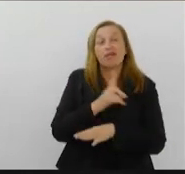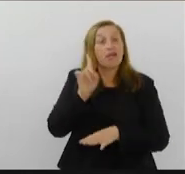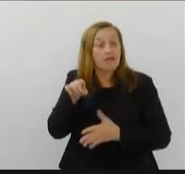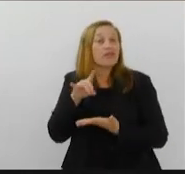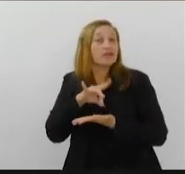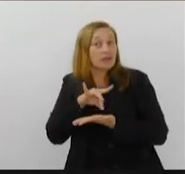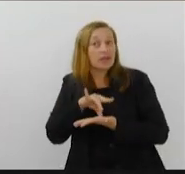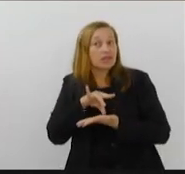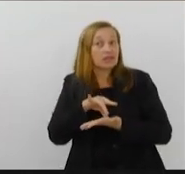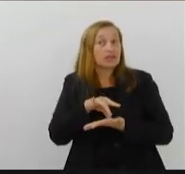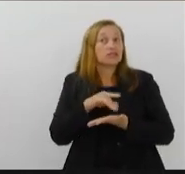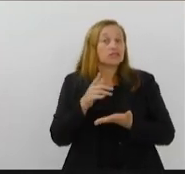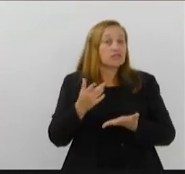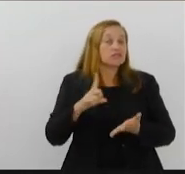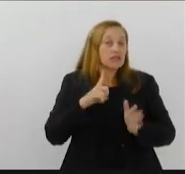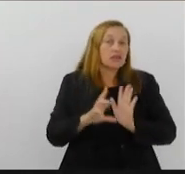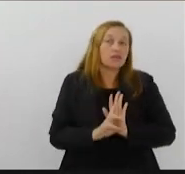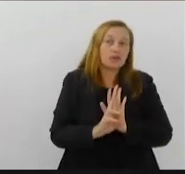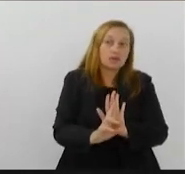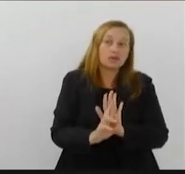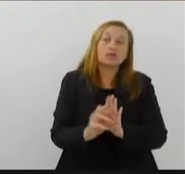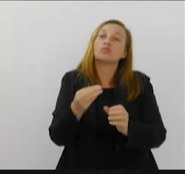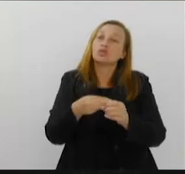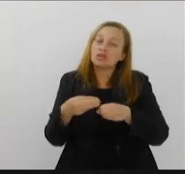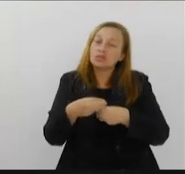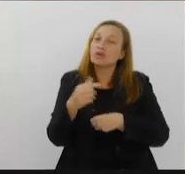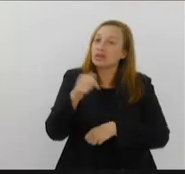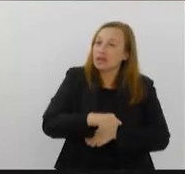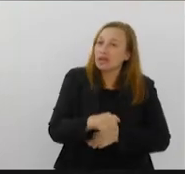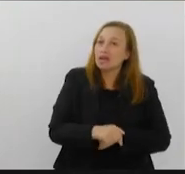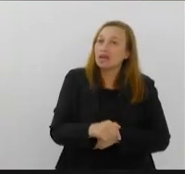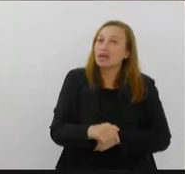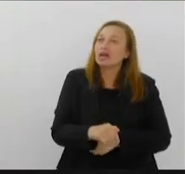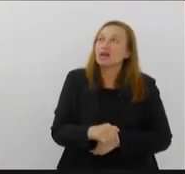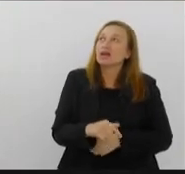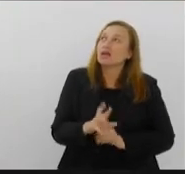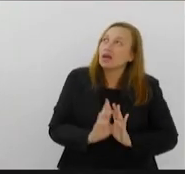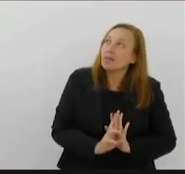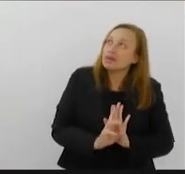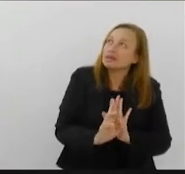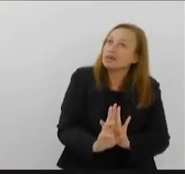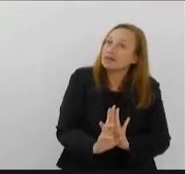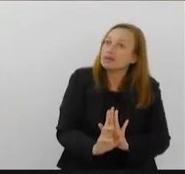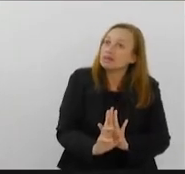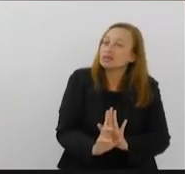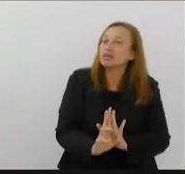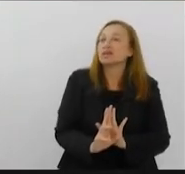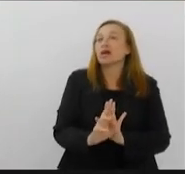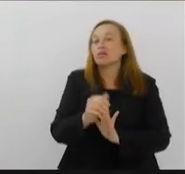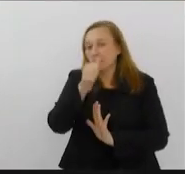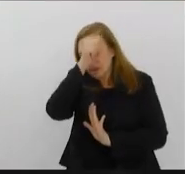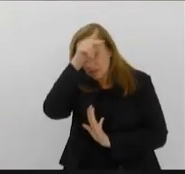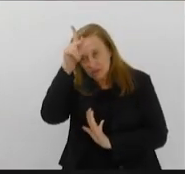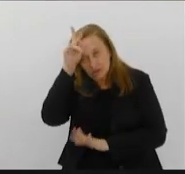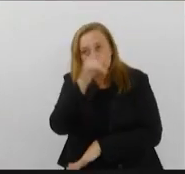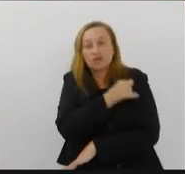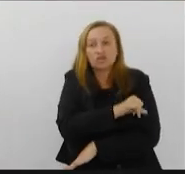Então, a gente tem representações também municipais aqui. Então, a gente teve representações da Prefeitura do Rio de Janeiro, de